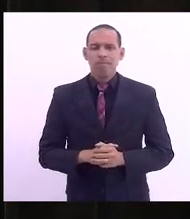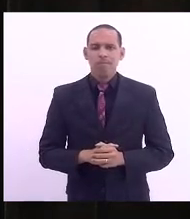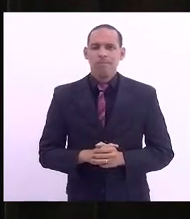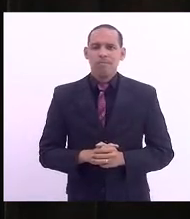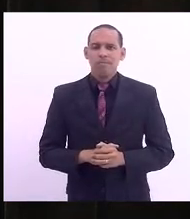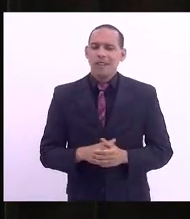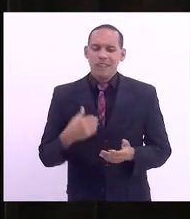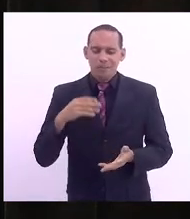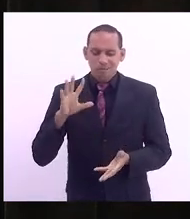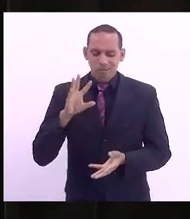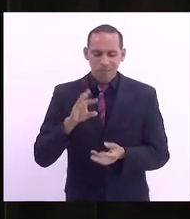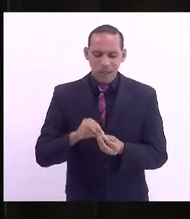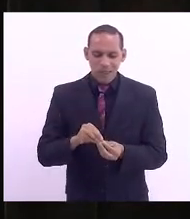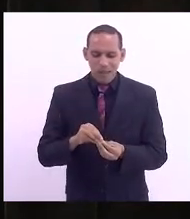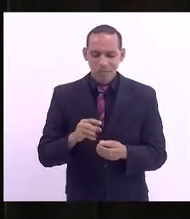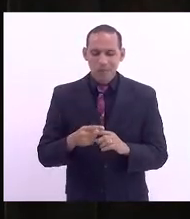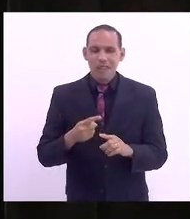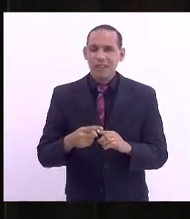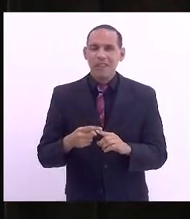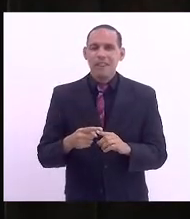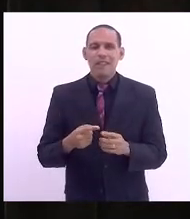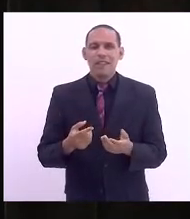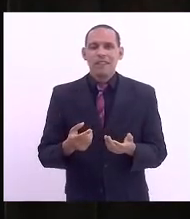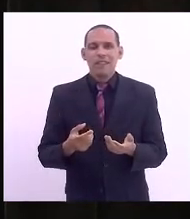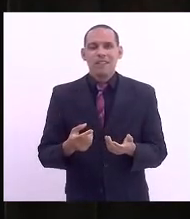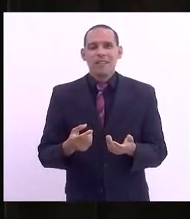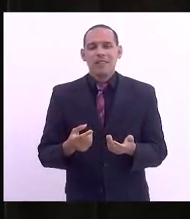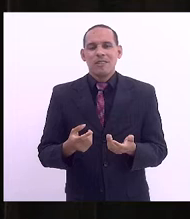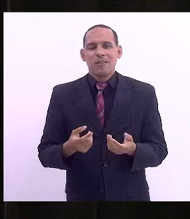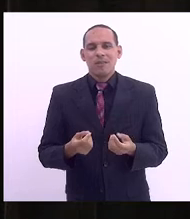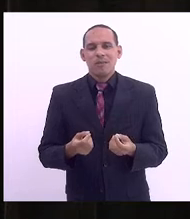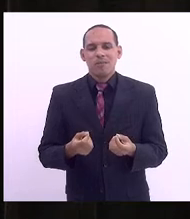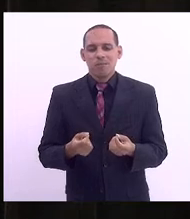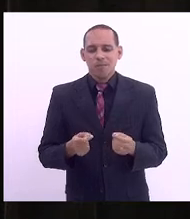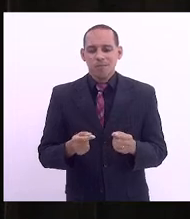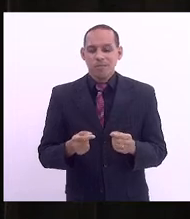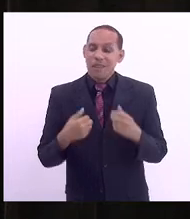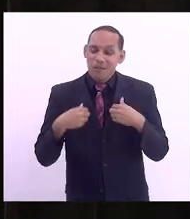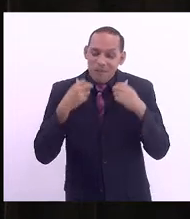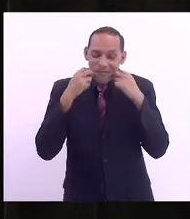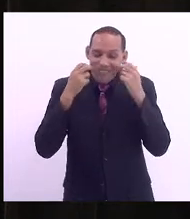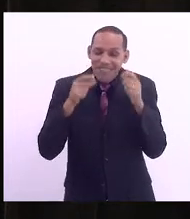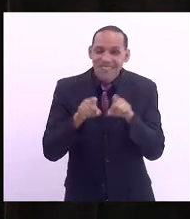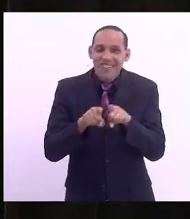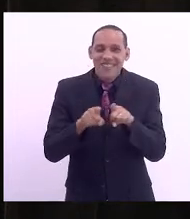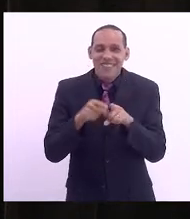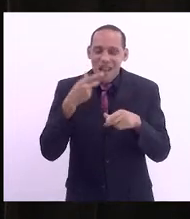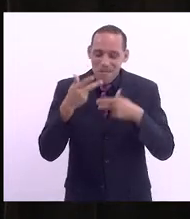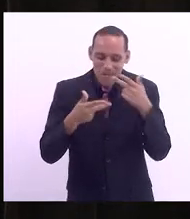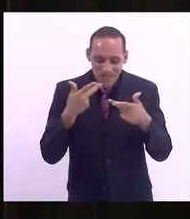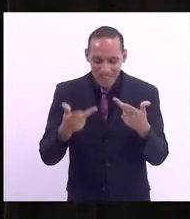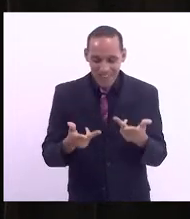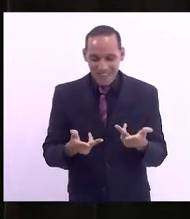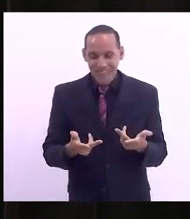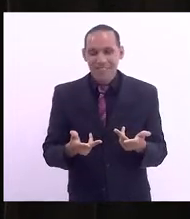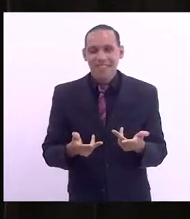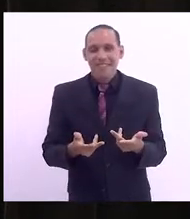Vou ser bem breve aqui, que eu também sou um pouco tímido para falar também.